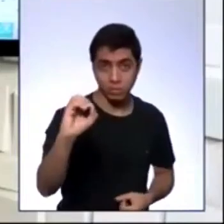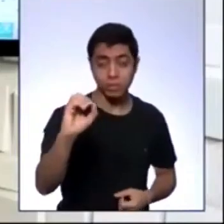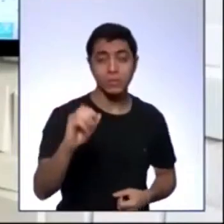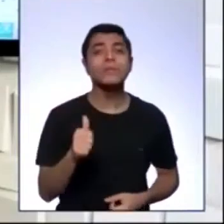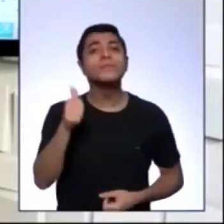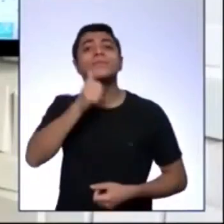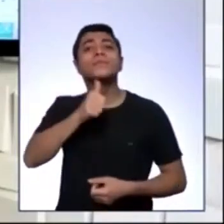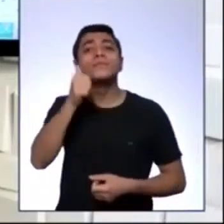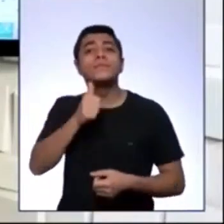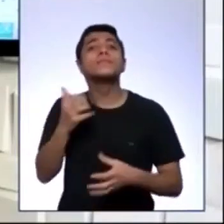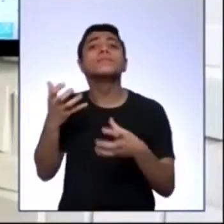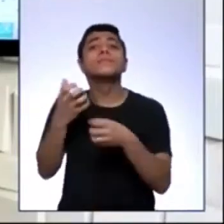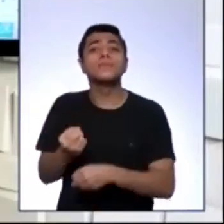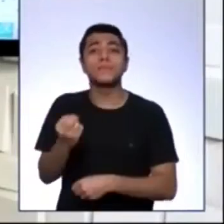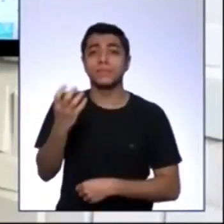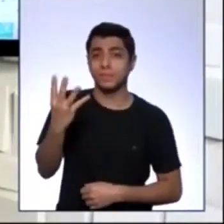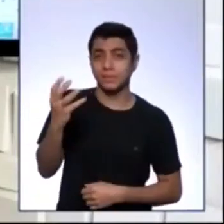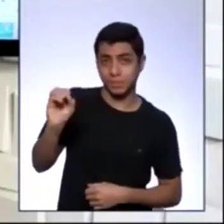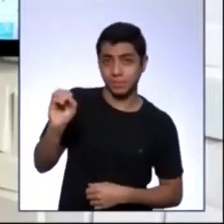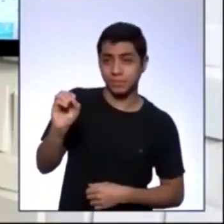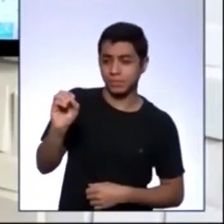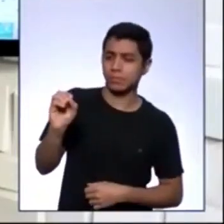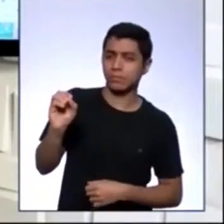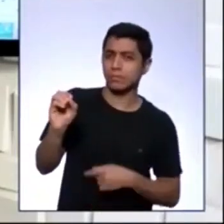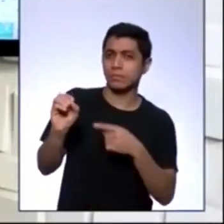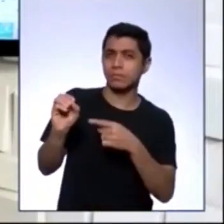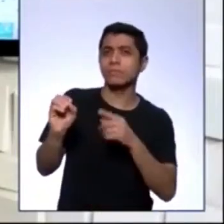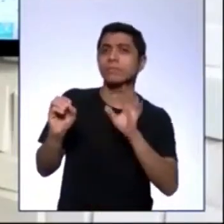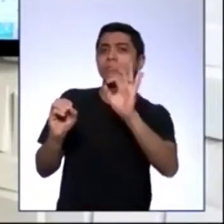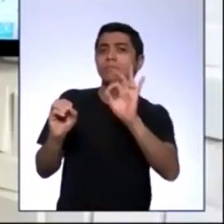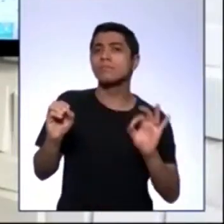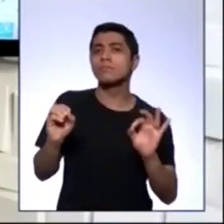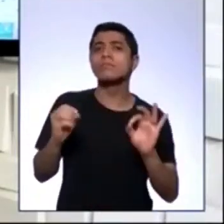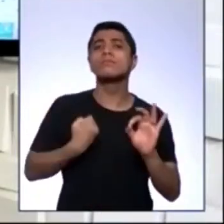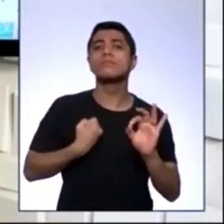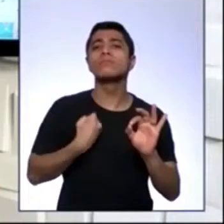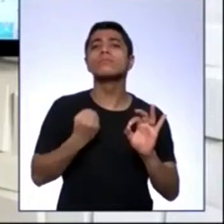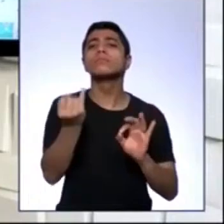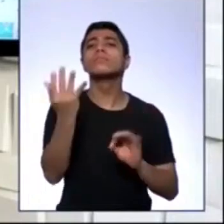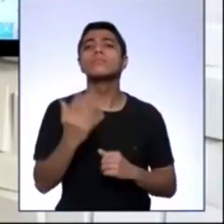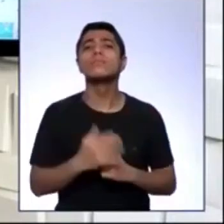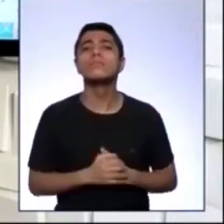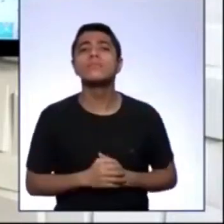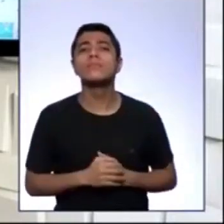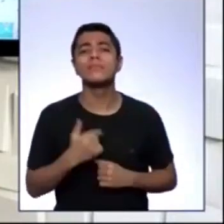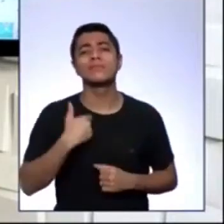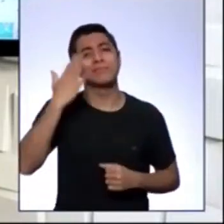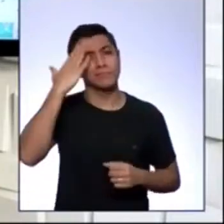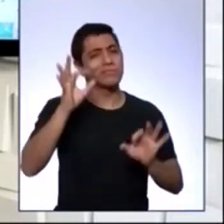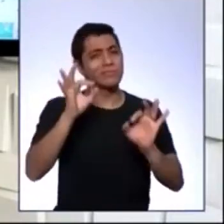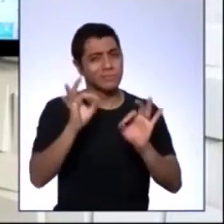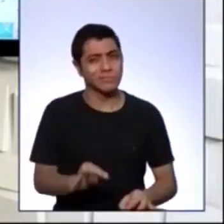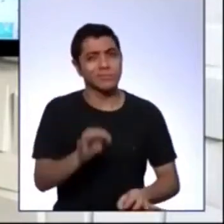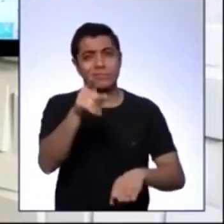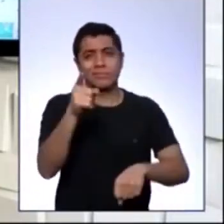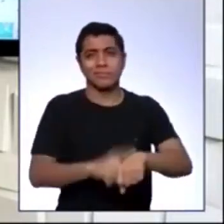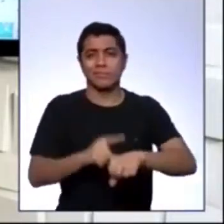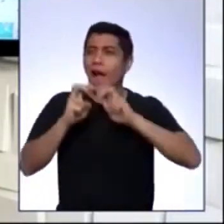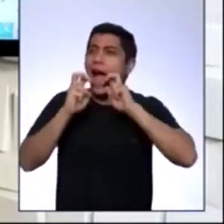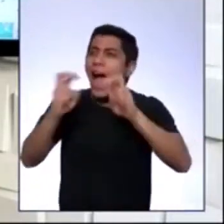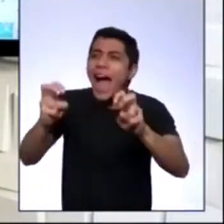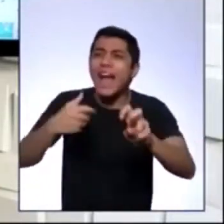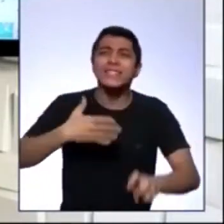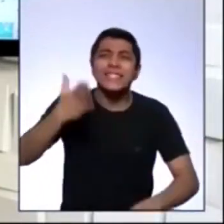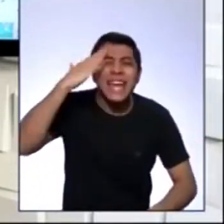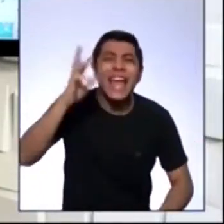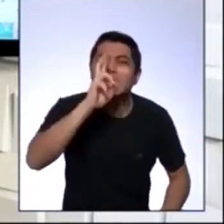de meninas tenho certeza que você você gritou a resposta quer espantou o cachorro